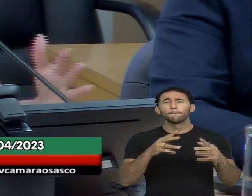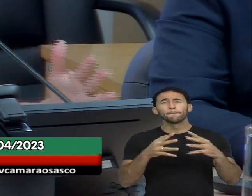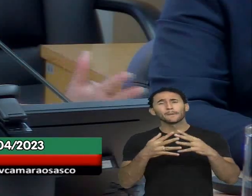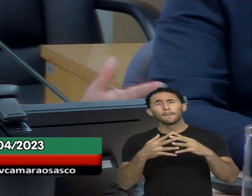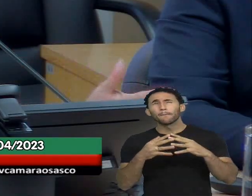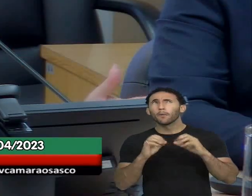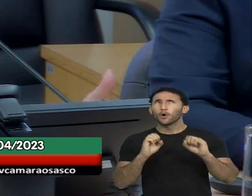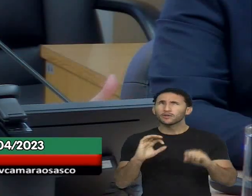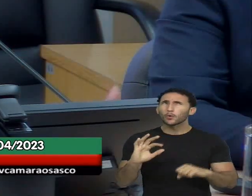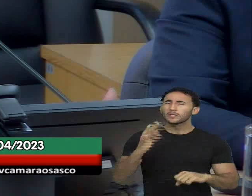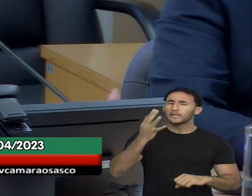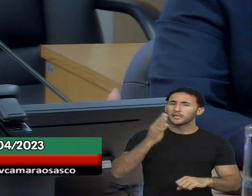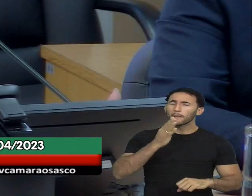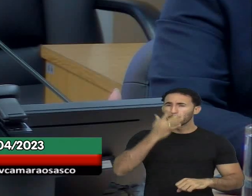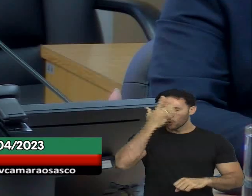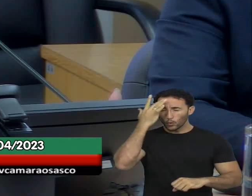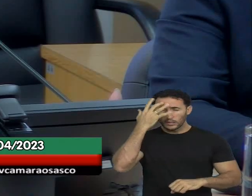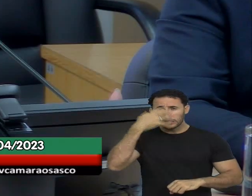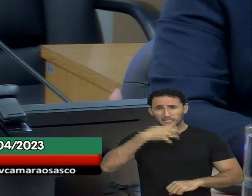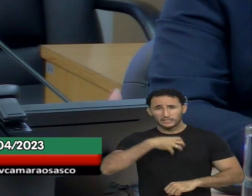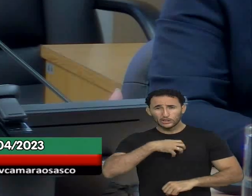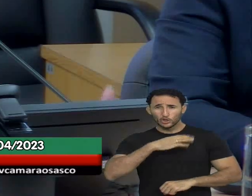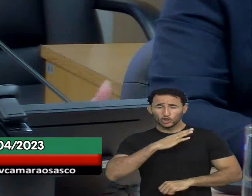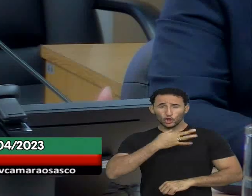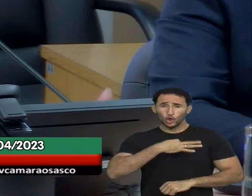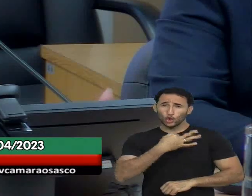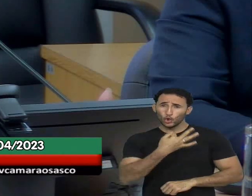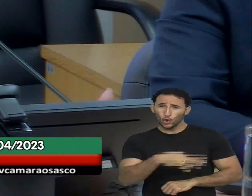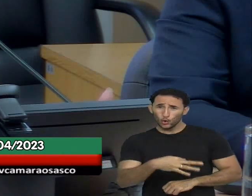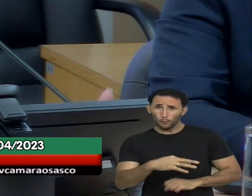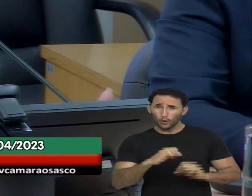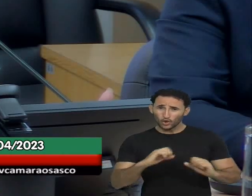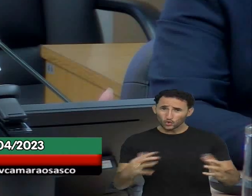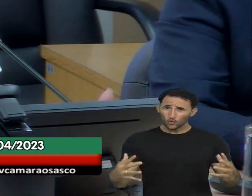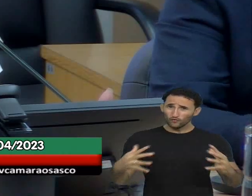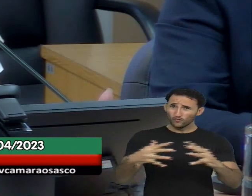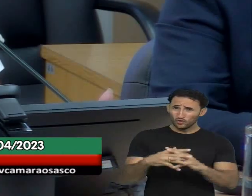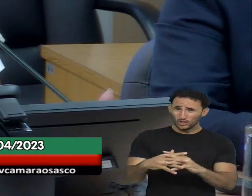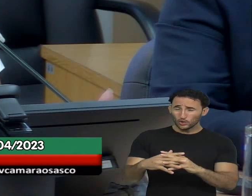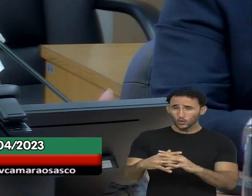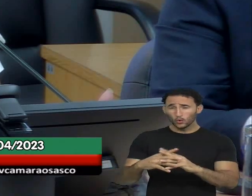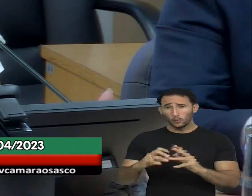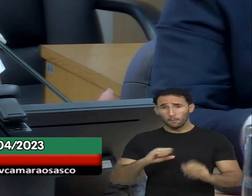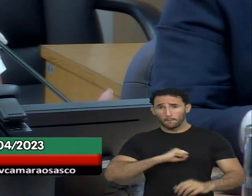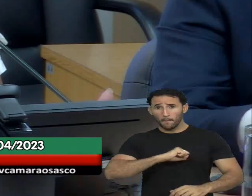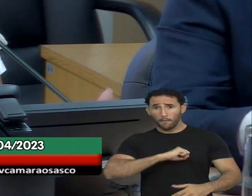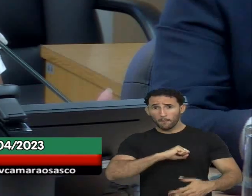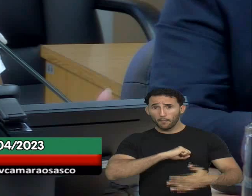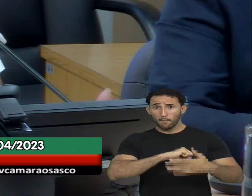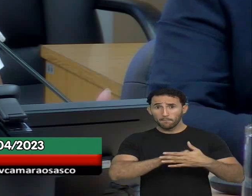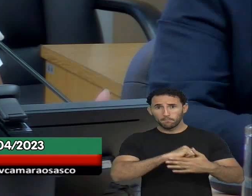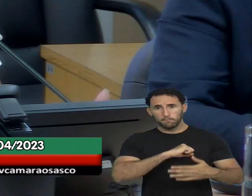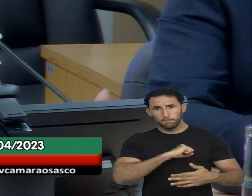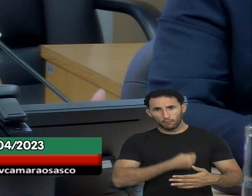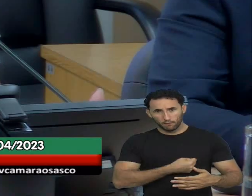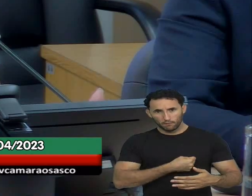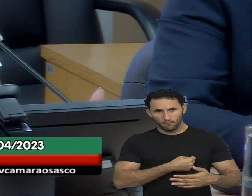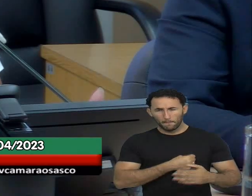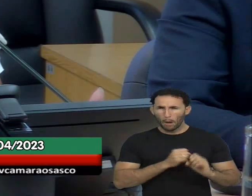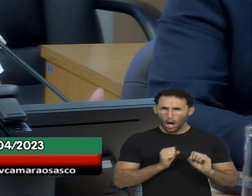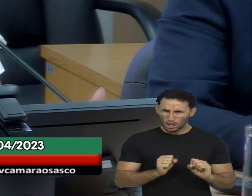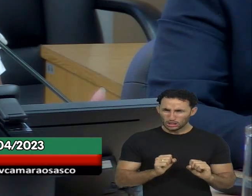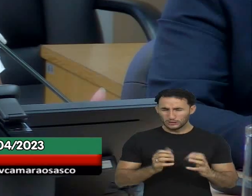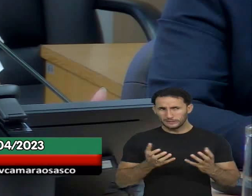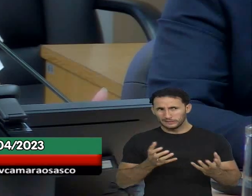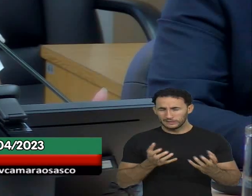Eu digo porque eu já trabalhei em atenção básica e fui também diretora da policlínica. Então, chegava algumas situações lá